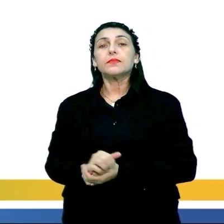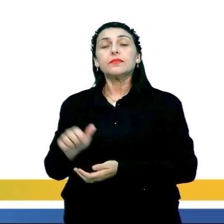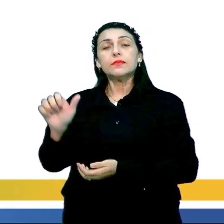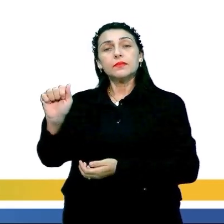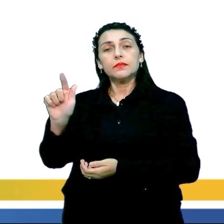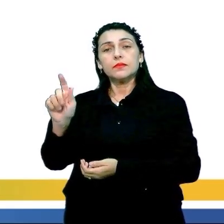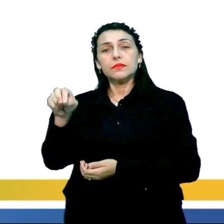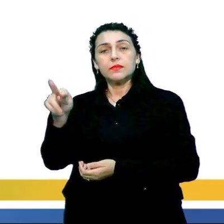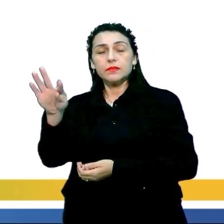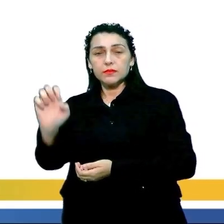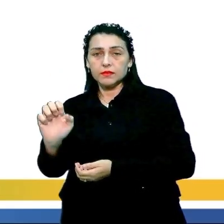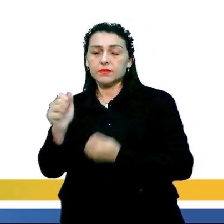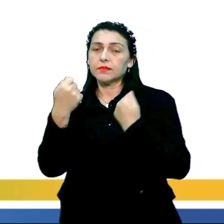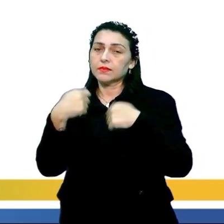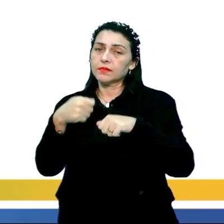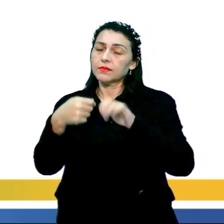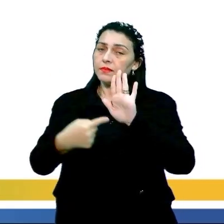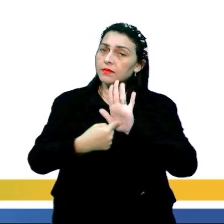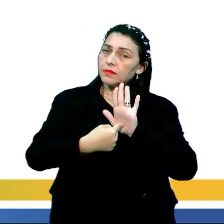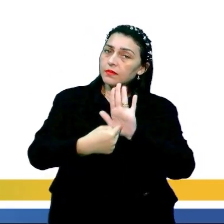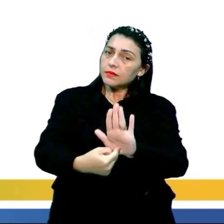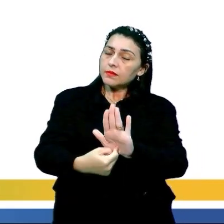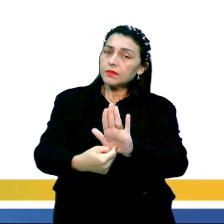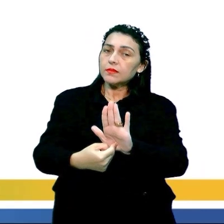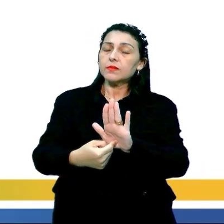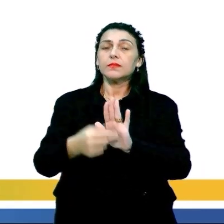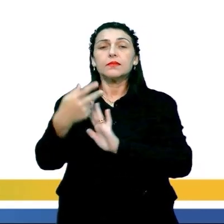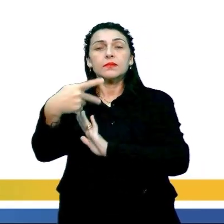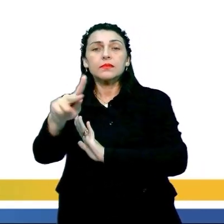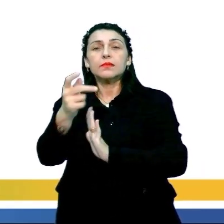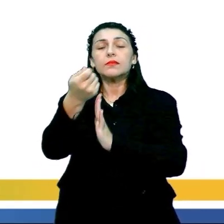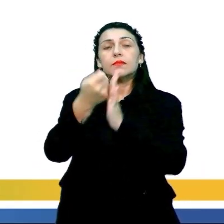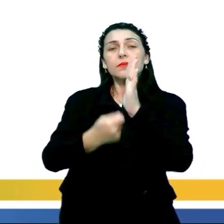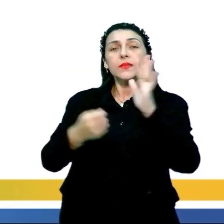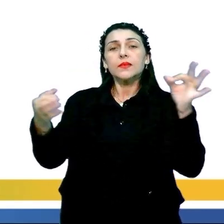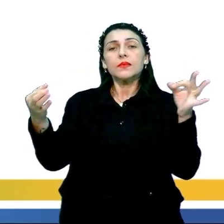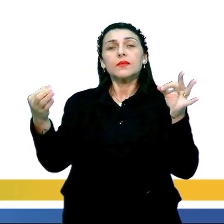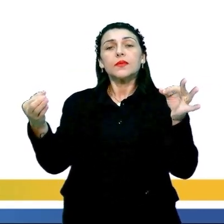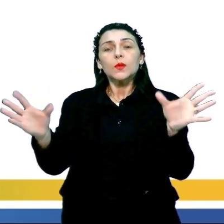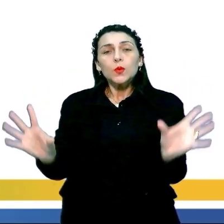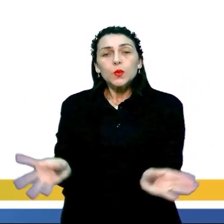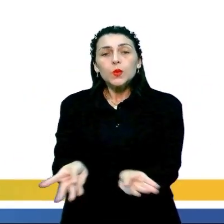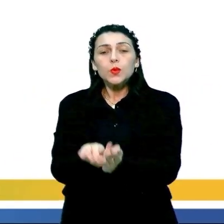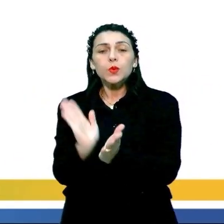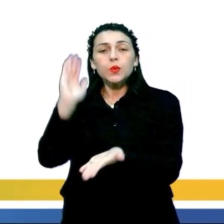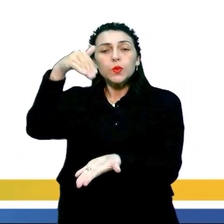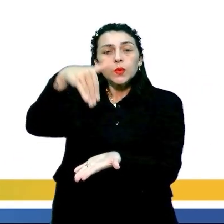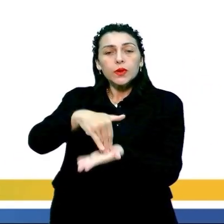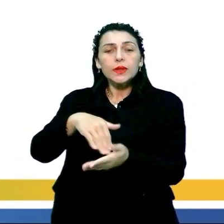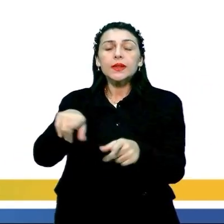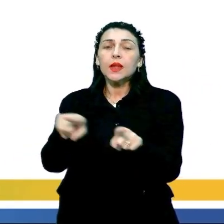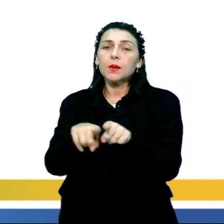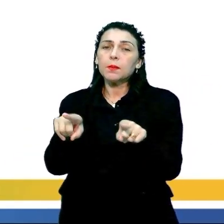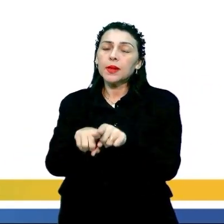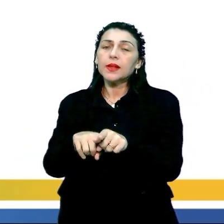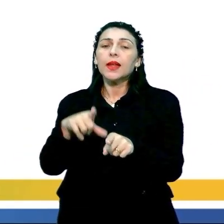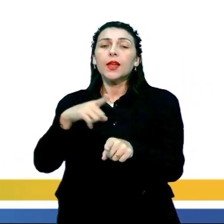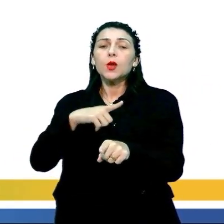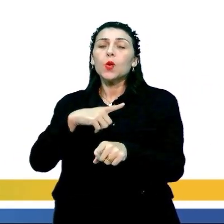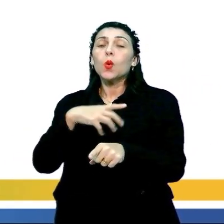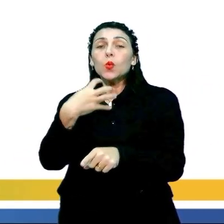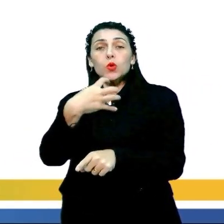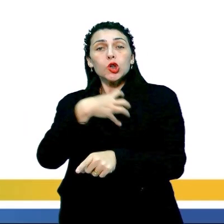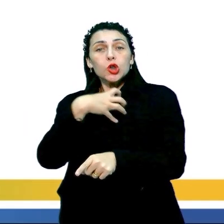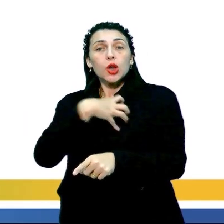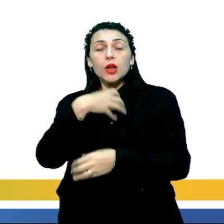uma ação que deve estar especificada lá na sua conclusão. Também tem o meio e o